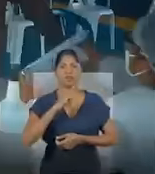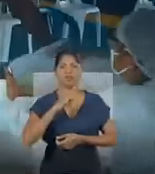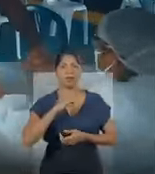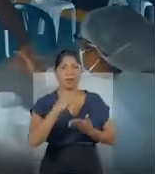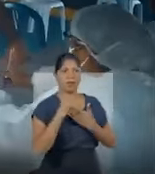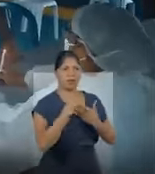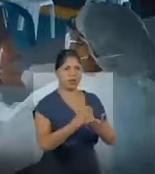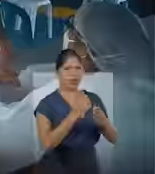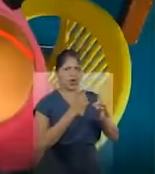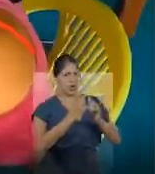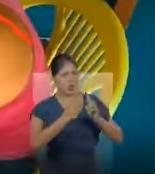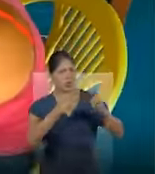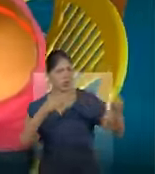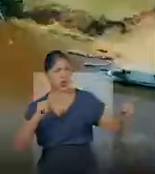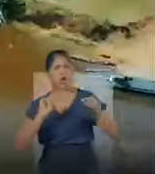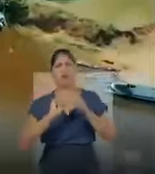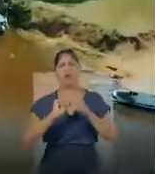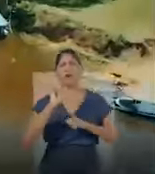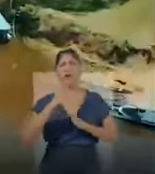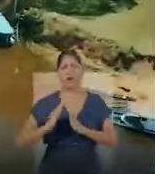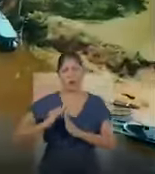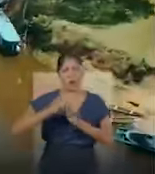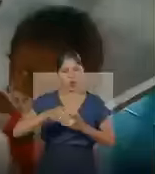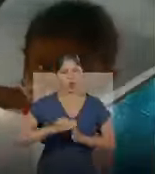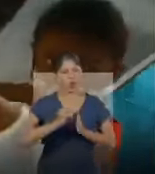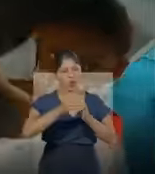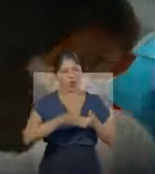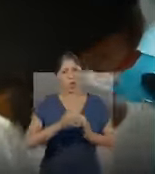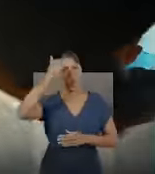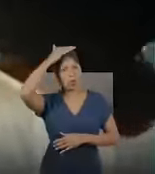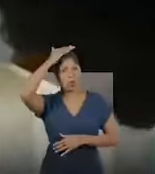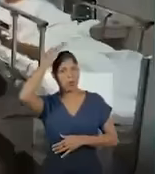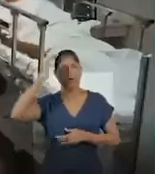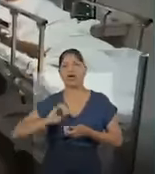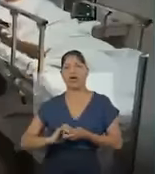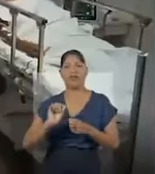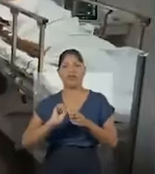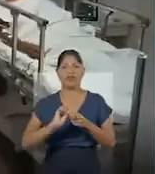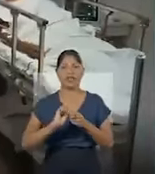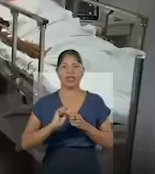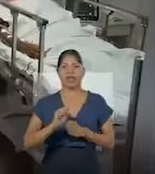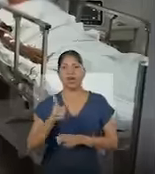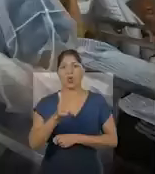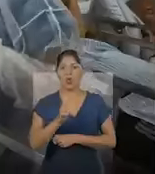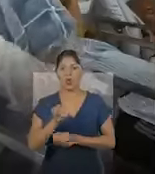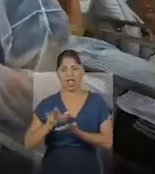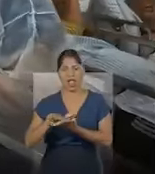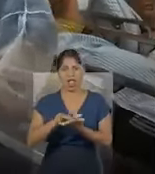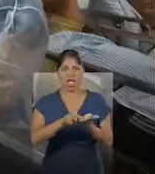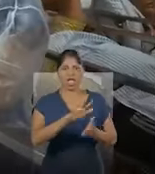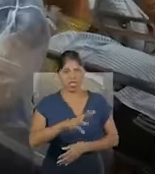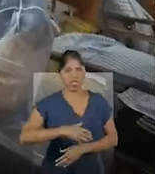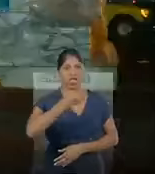socorrer as localidades mais distantes, usamos o barco Papa Francisco, um hospital móvel com 11 leitos de UTI que